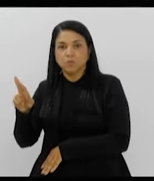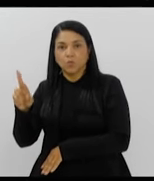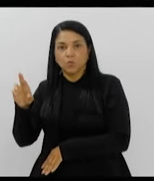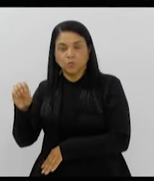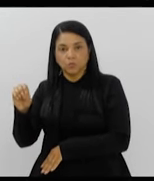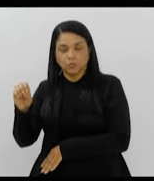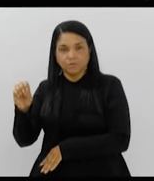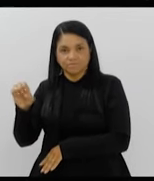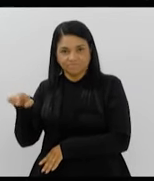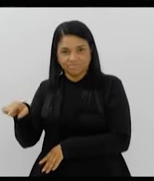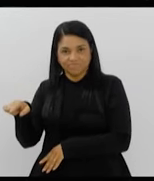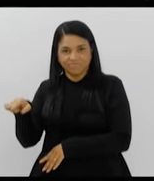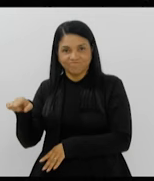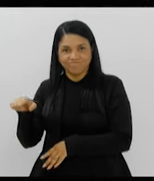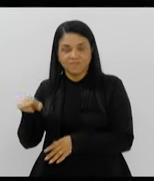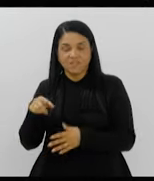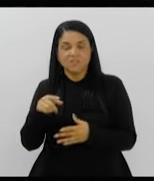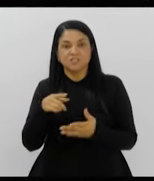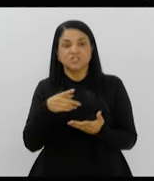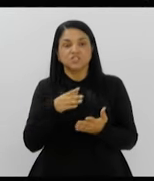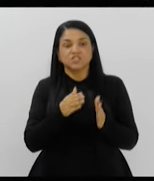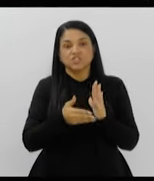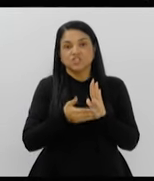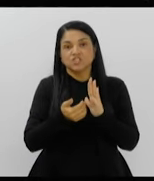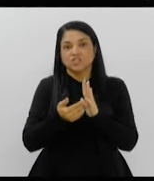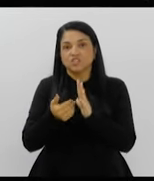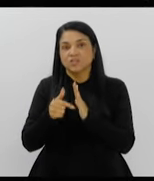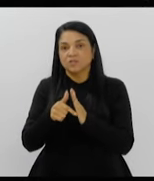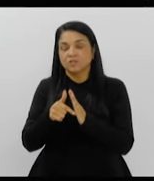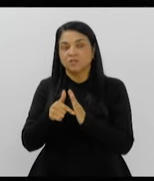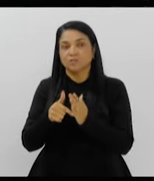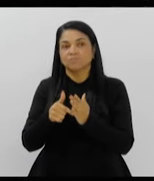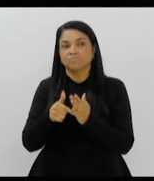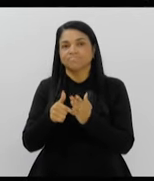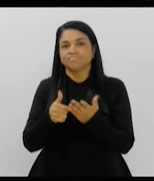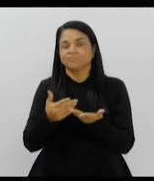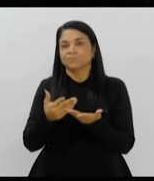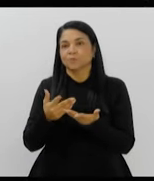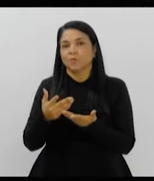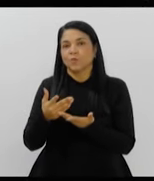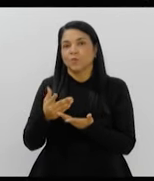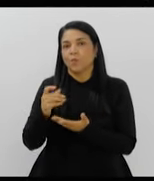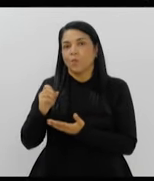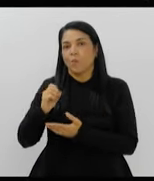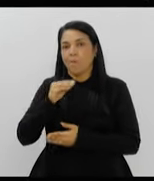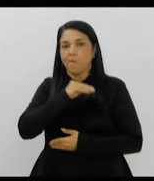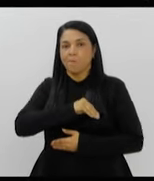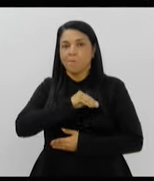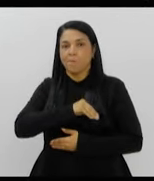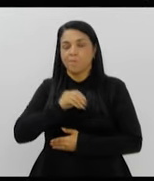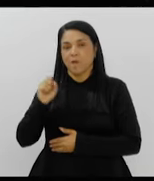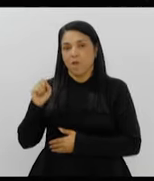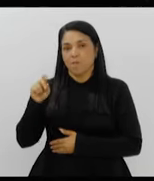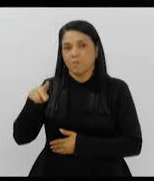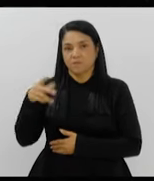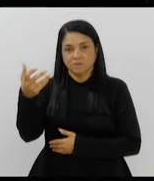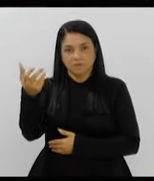descapitalizando o futuro pagamento de aposentados e pensionistas.